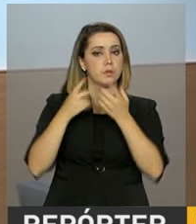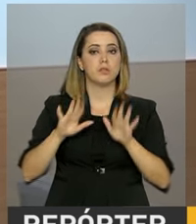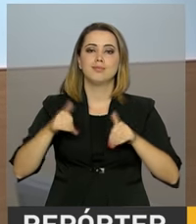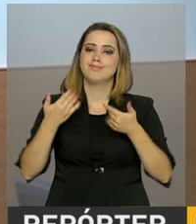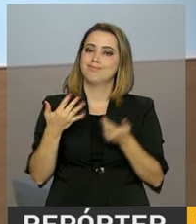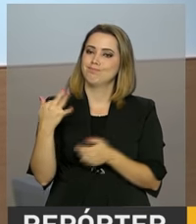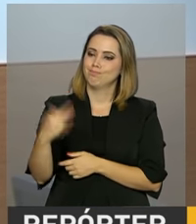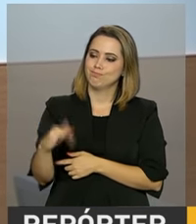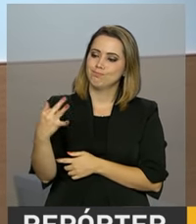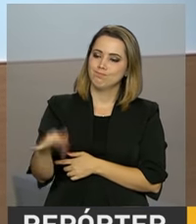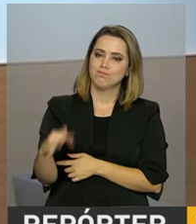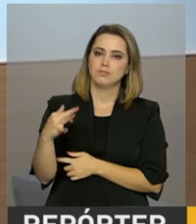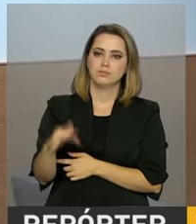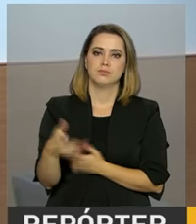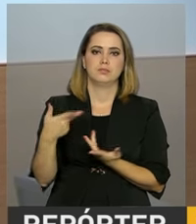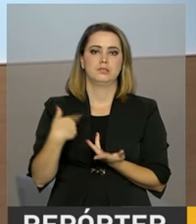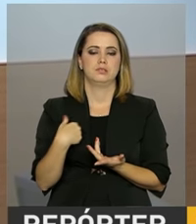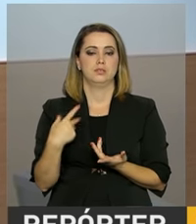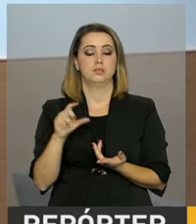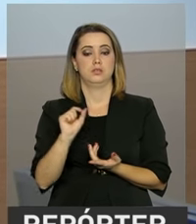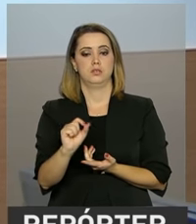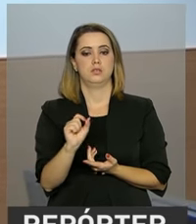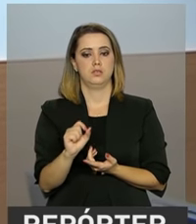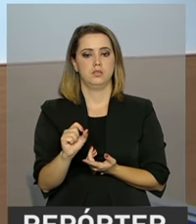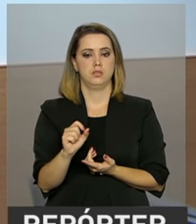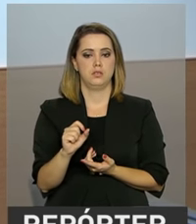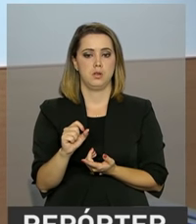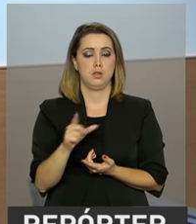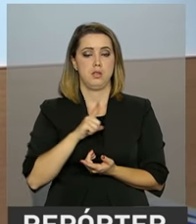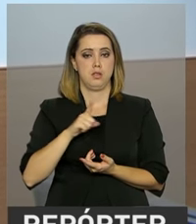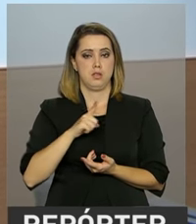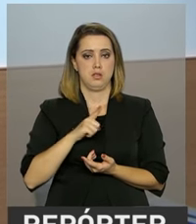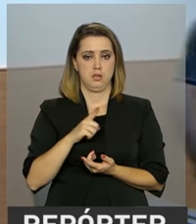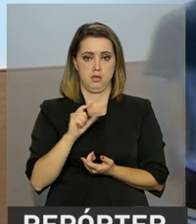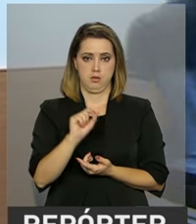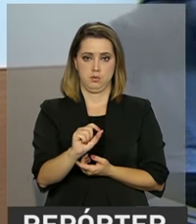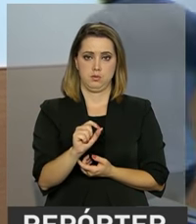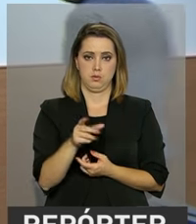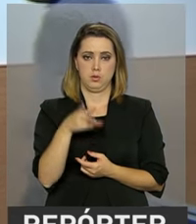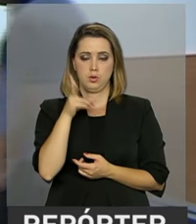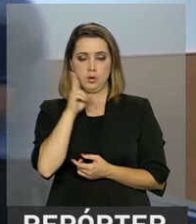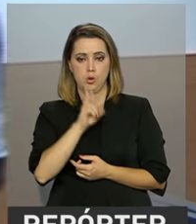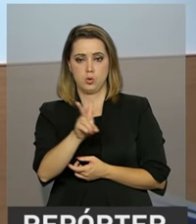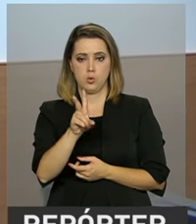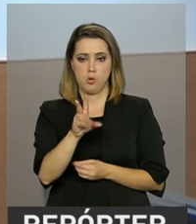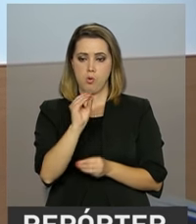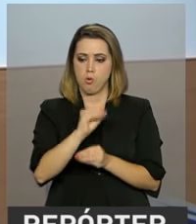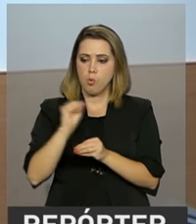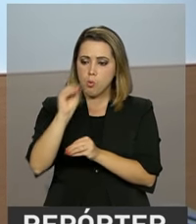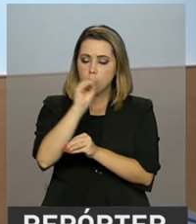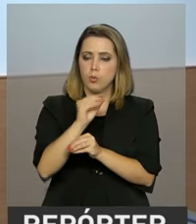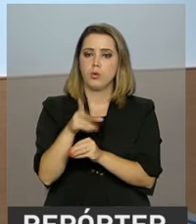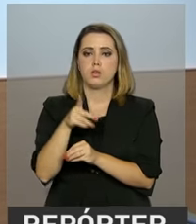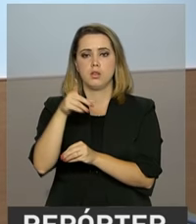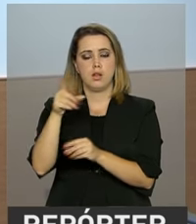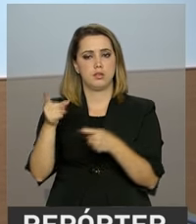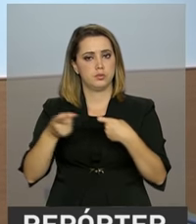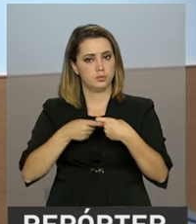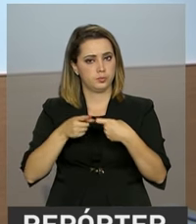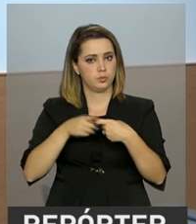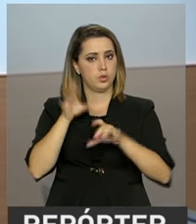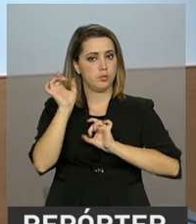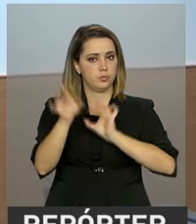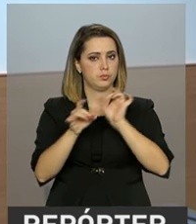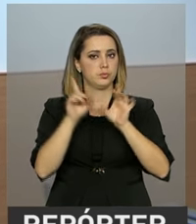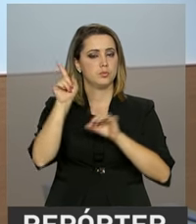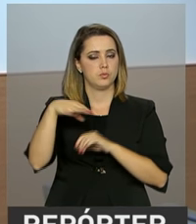se destruindo sem perceber. Então, tendo um acompanhamento dos médicos especializados nessa área